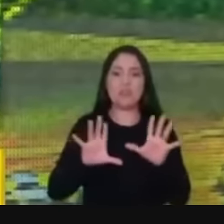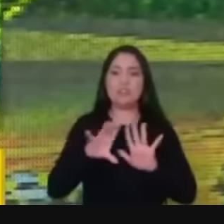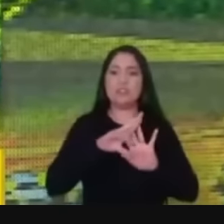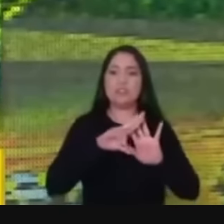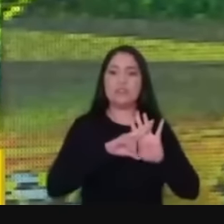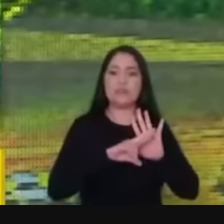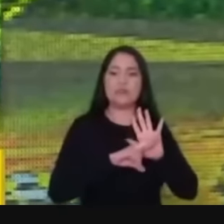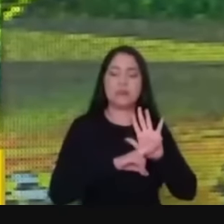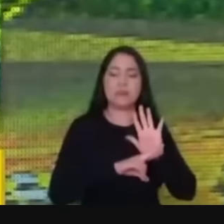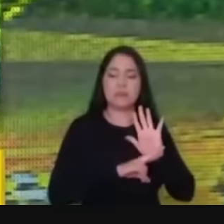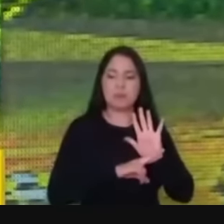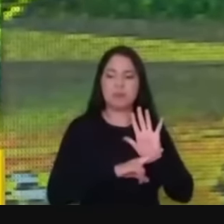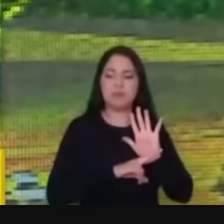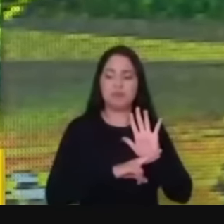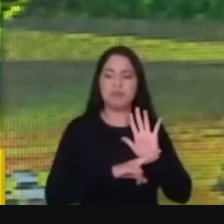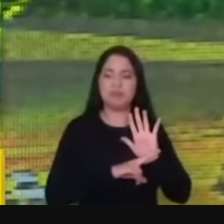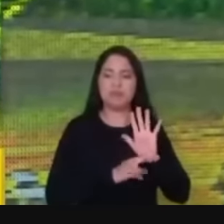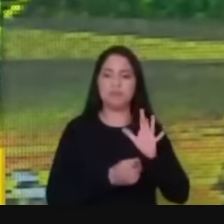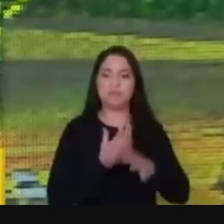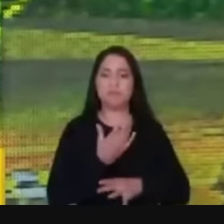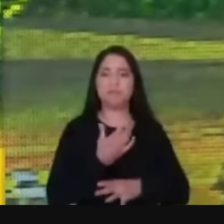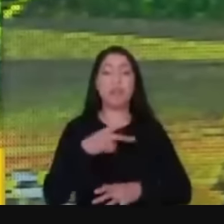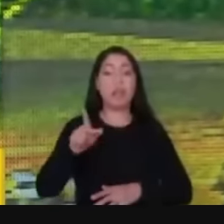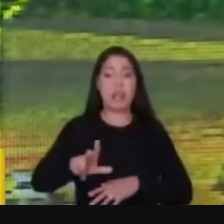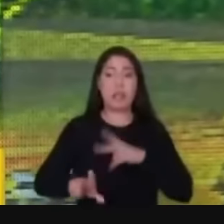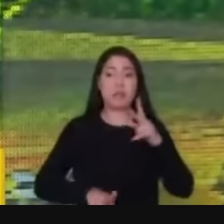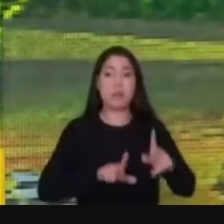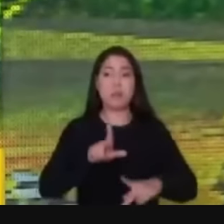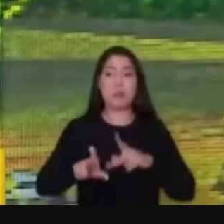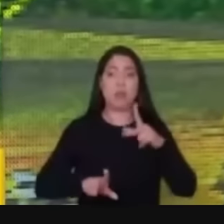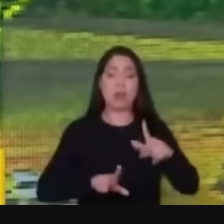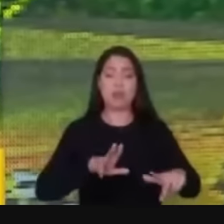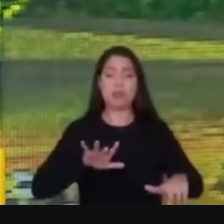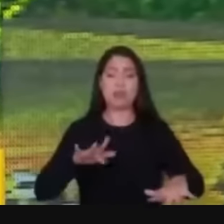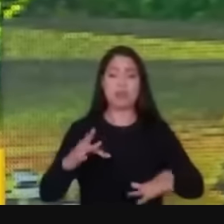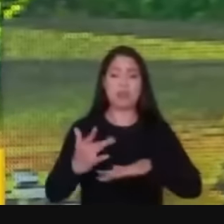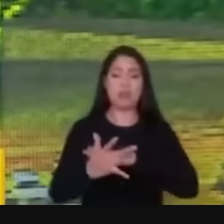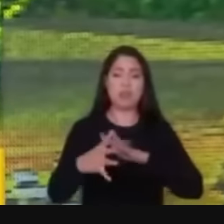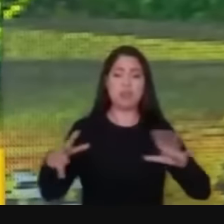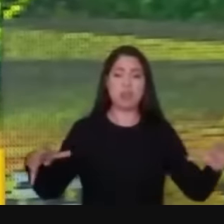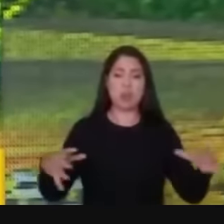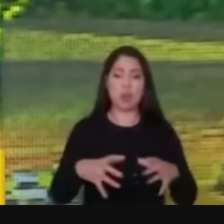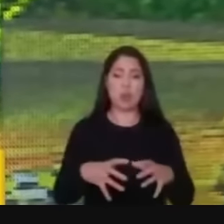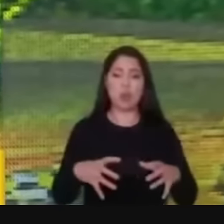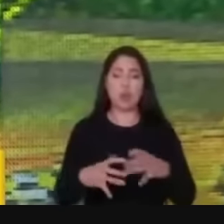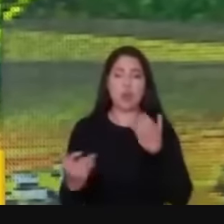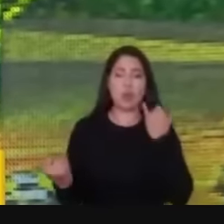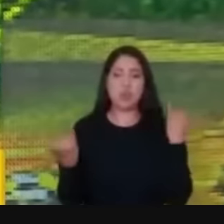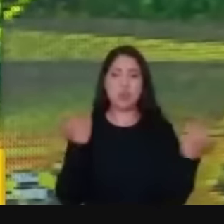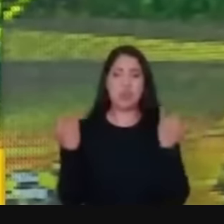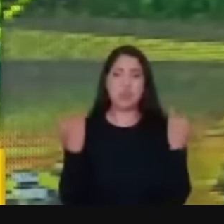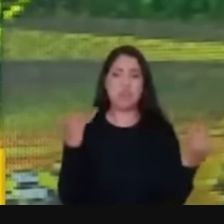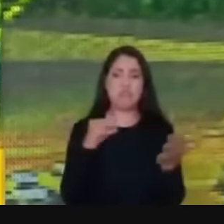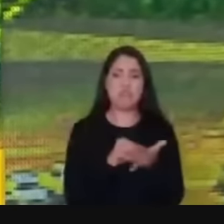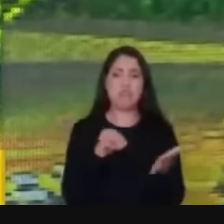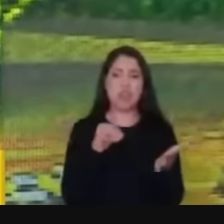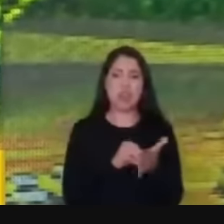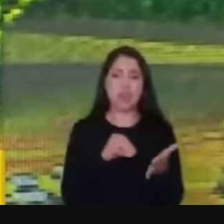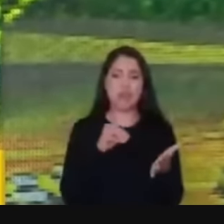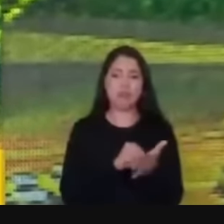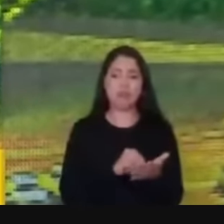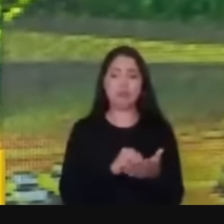regulamentação. E esse novo populismo digital organizou sua máquina de desinformação, com a criação